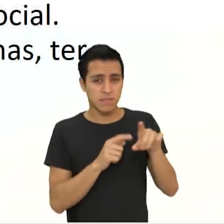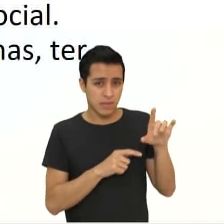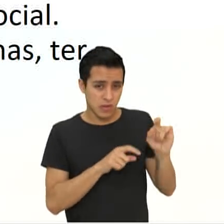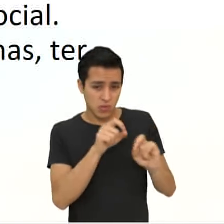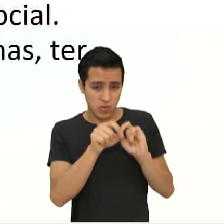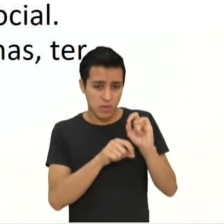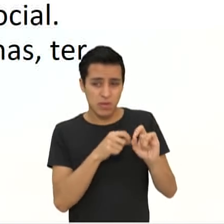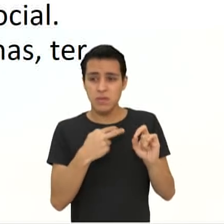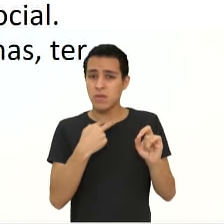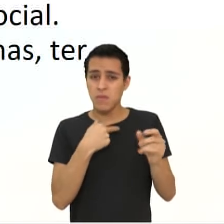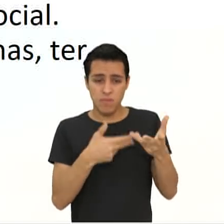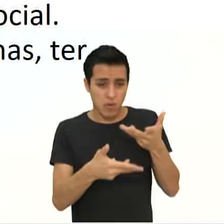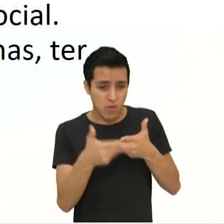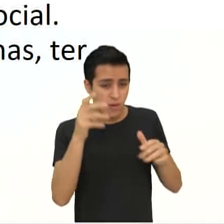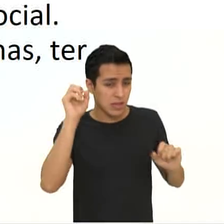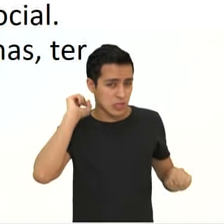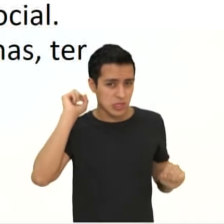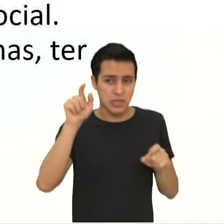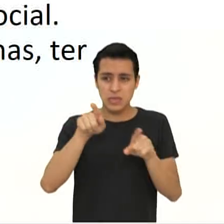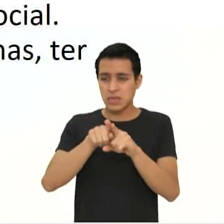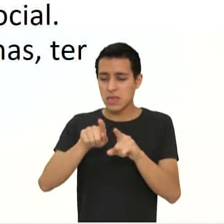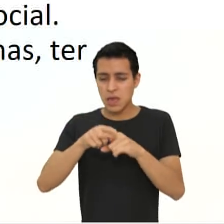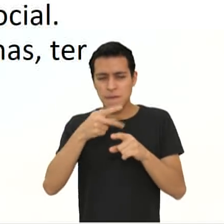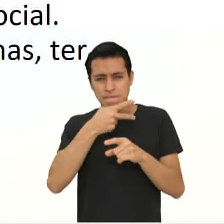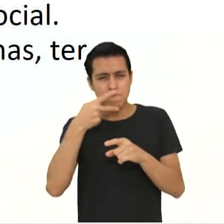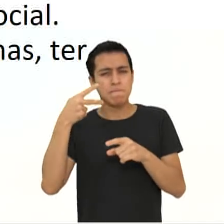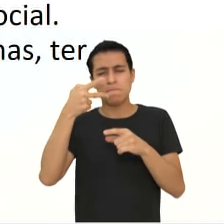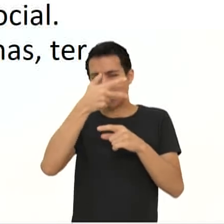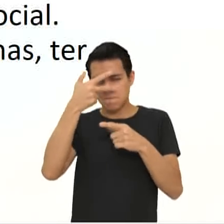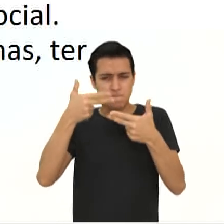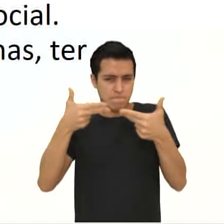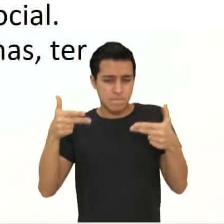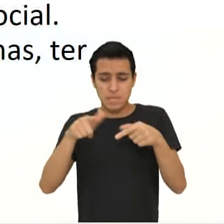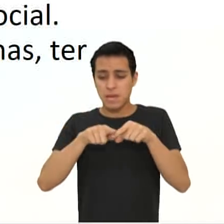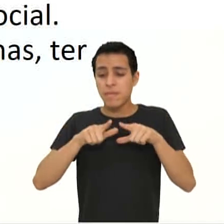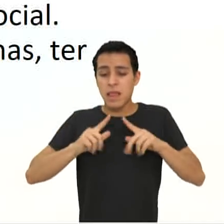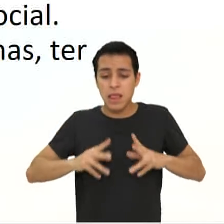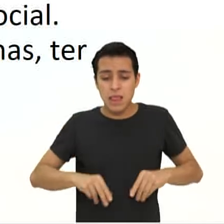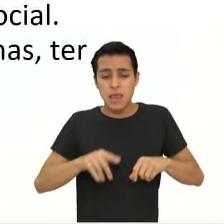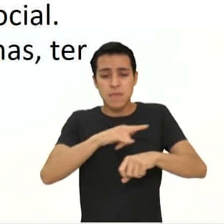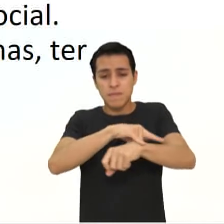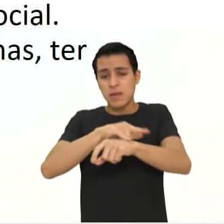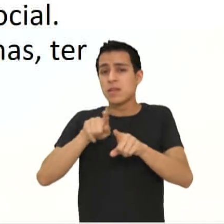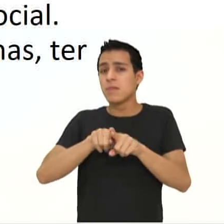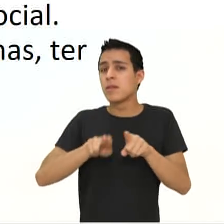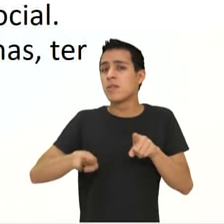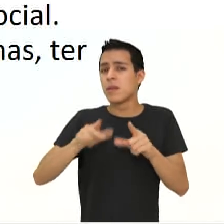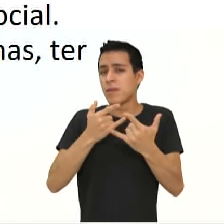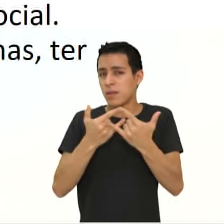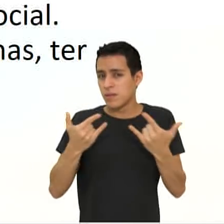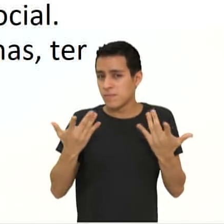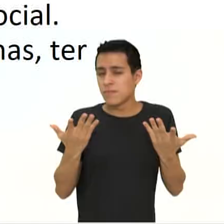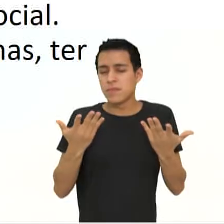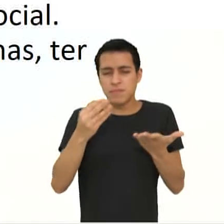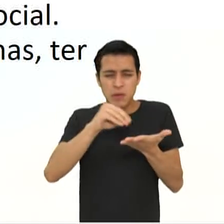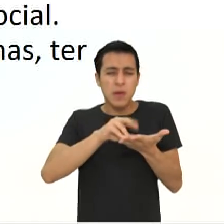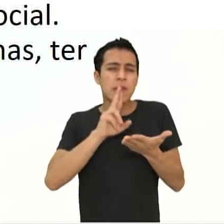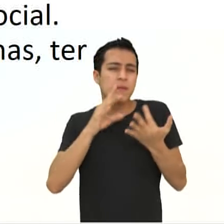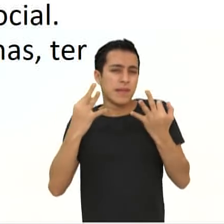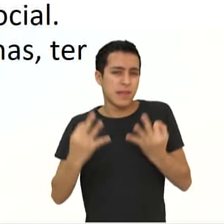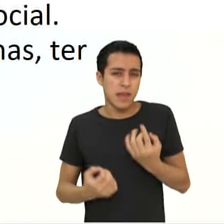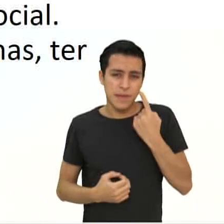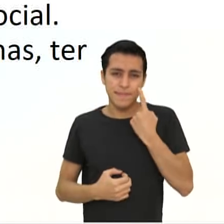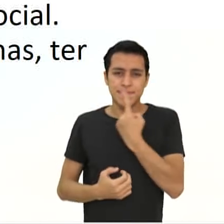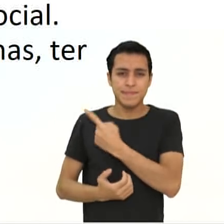D, não compartilhar toalhas de banho, roupas íntimas, ter higiene em banheiros e usar preservativo? Anote a resposta